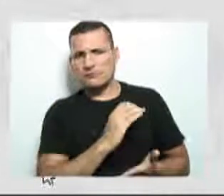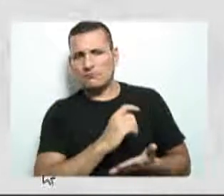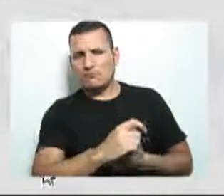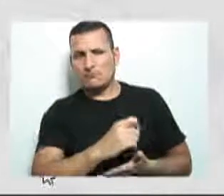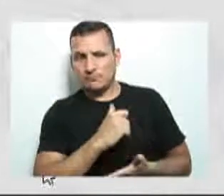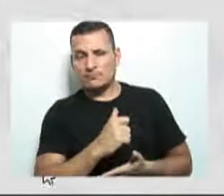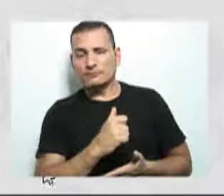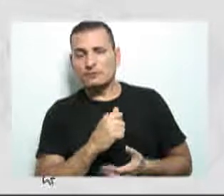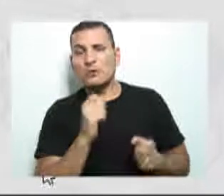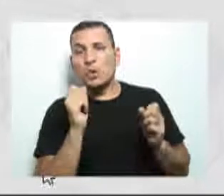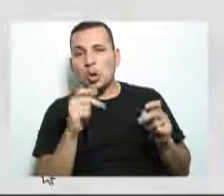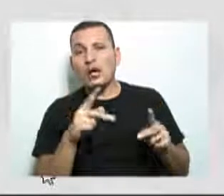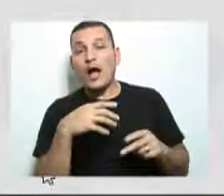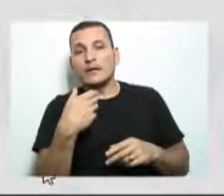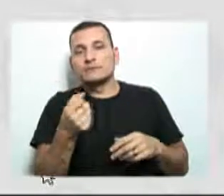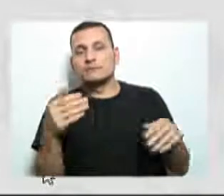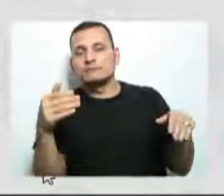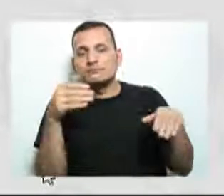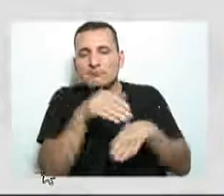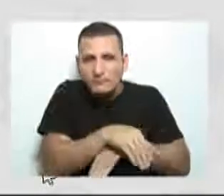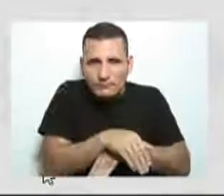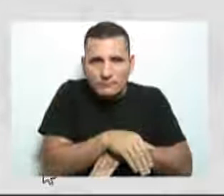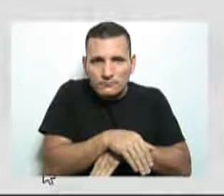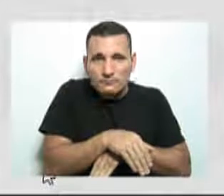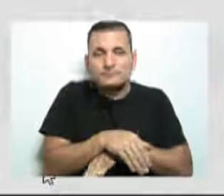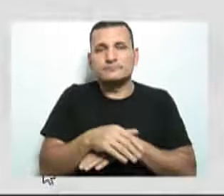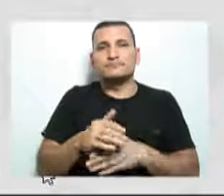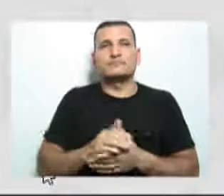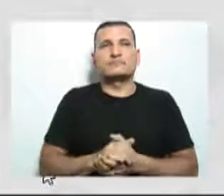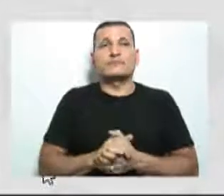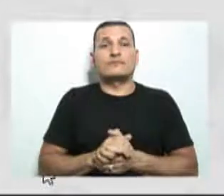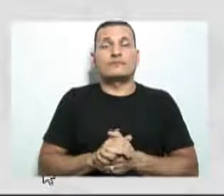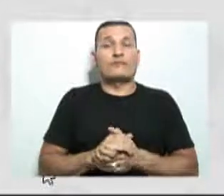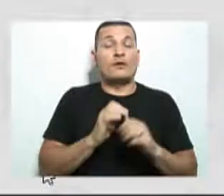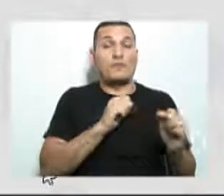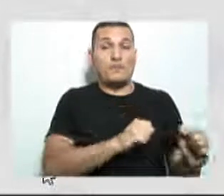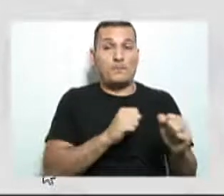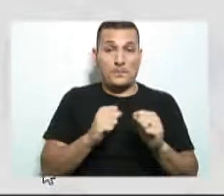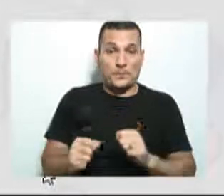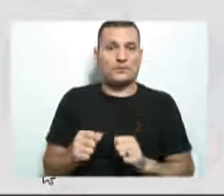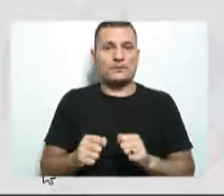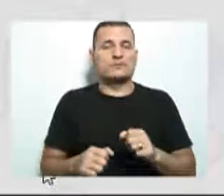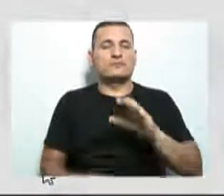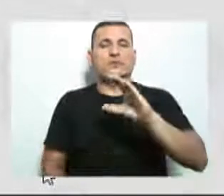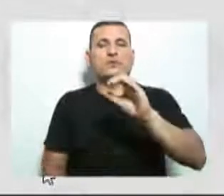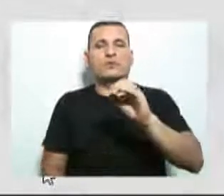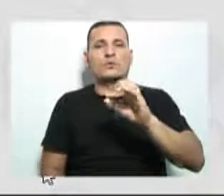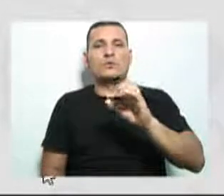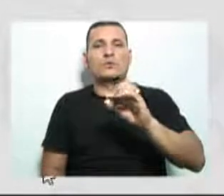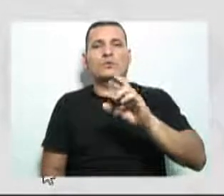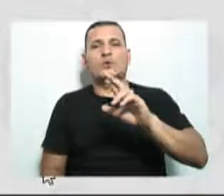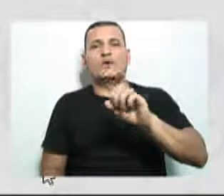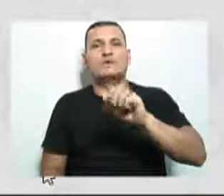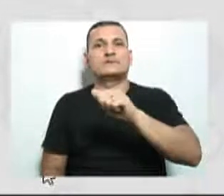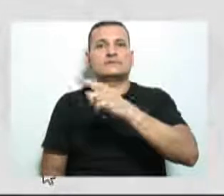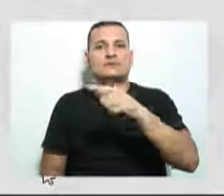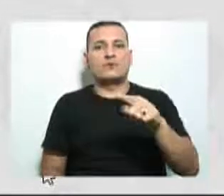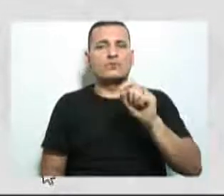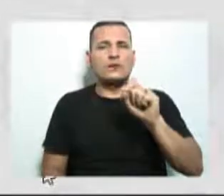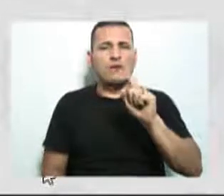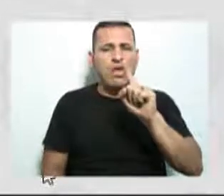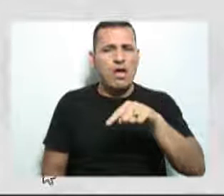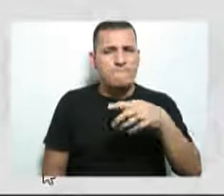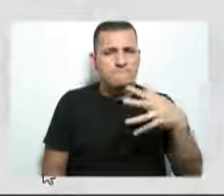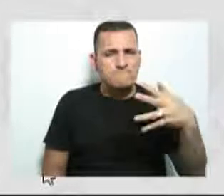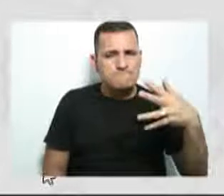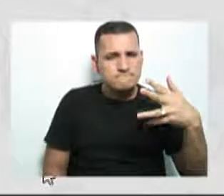tudo aqui. Calma, você vai entender melhor. Vamos lá. Já o poder de coerção envolve o uso da ameaça e da força. Eu